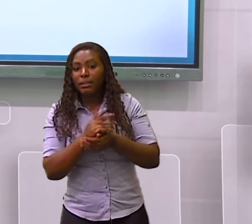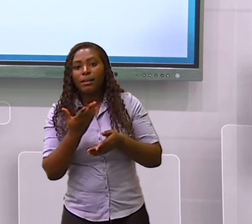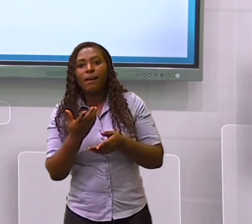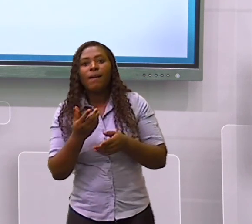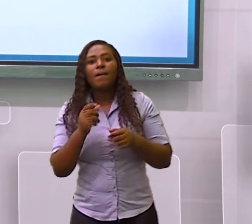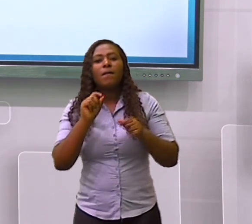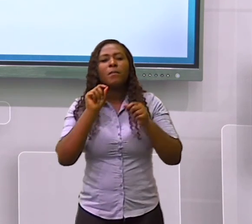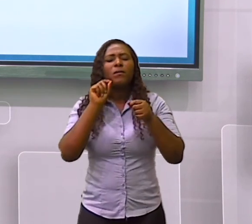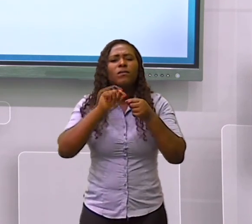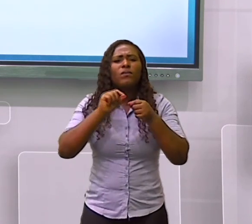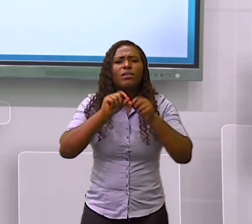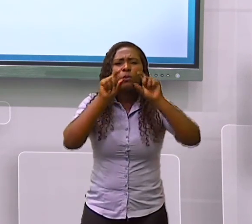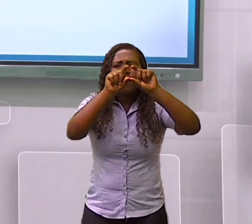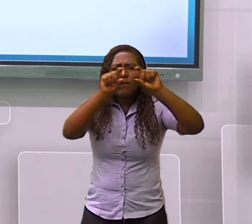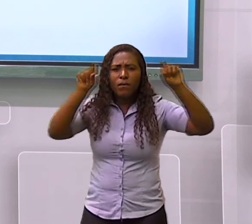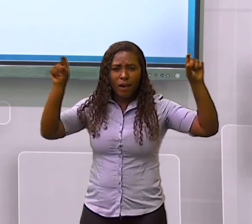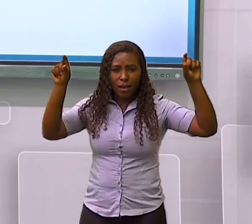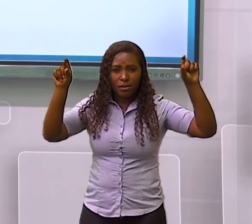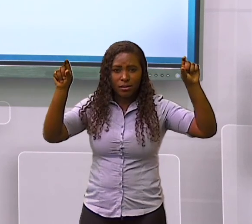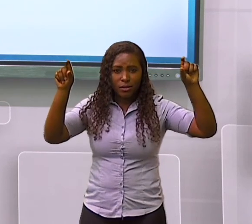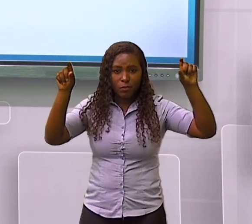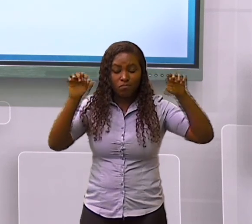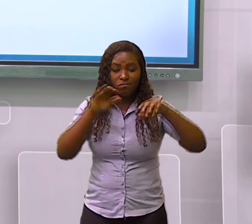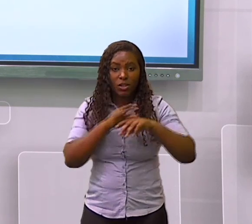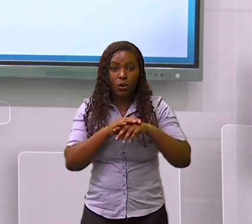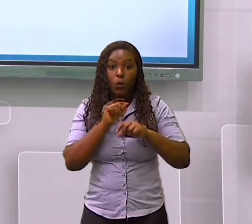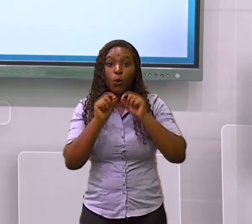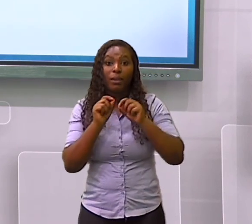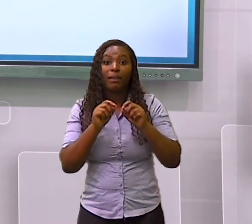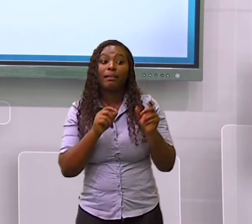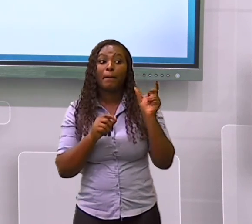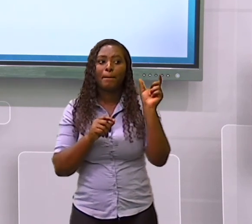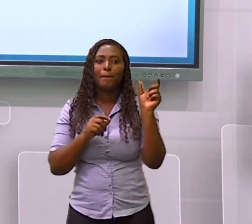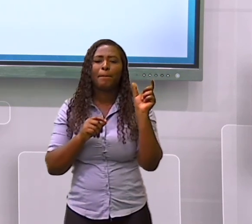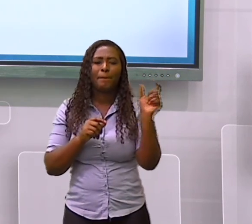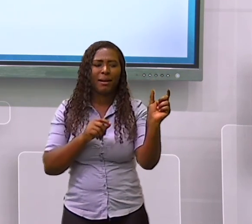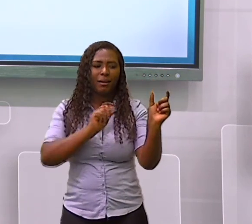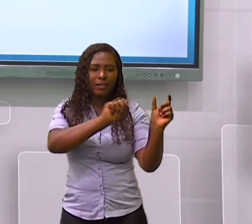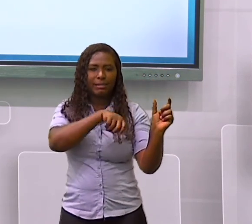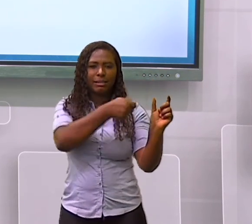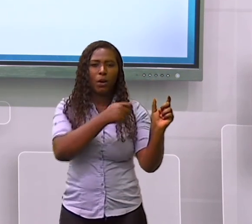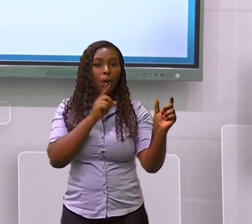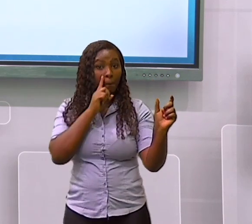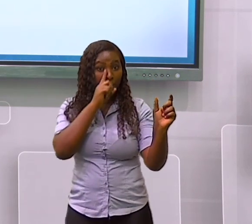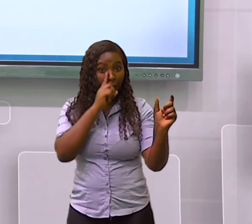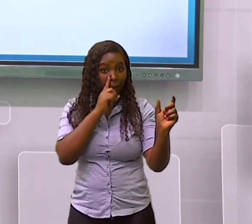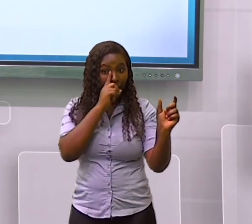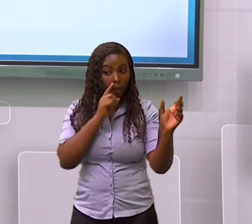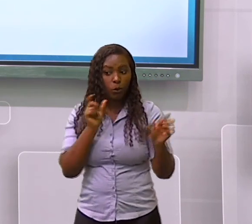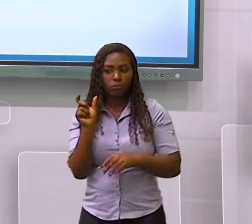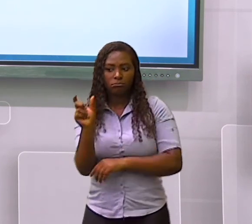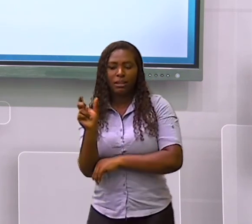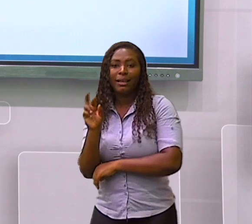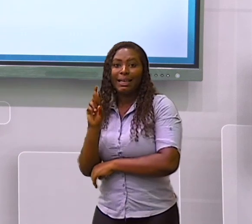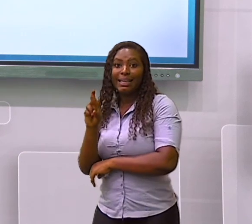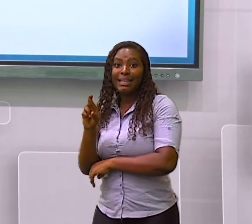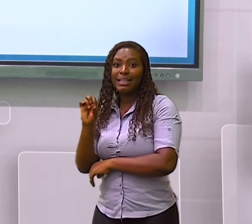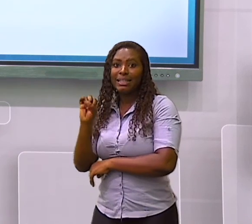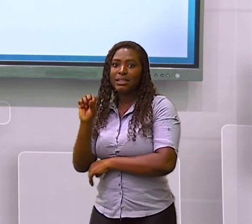uma frase sobre o que você entendeu da palavra perigo e uma frase da palavra